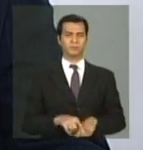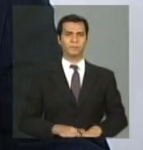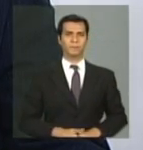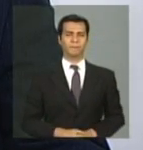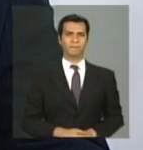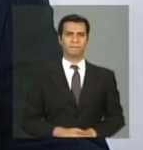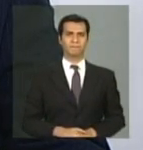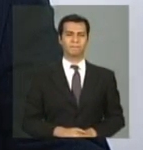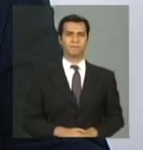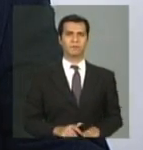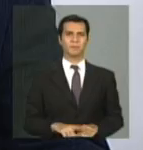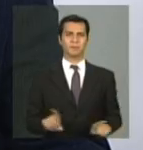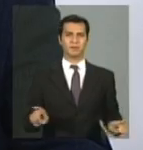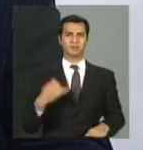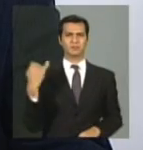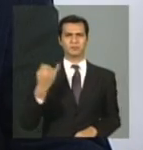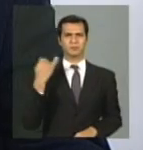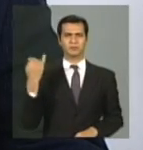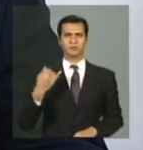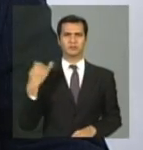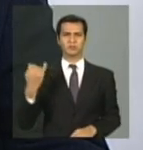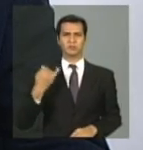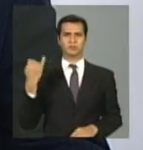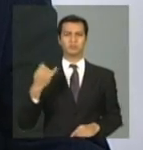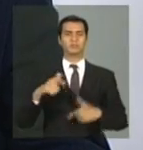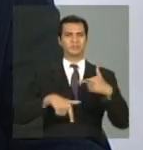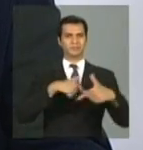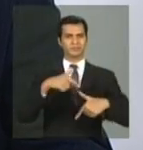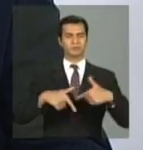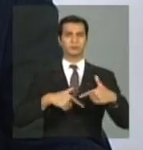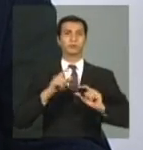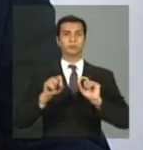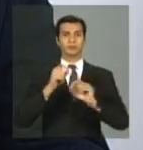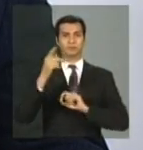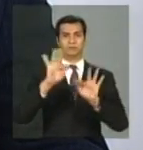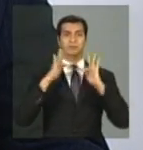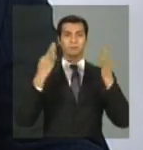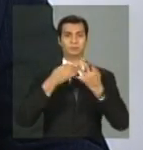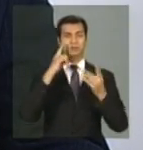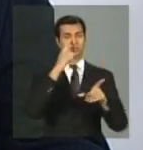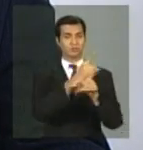importante dessa ação de não localizados é que nós temos